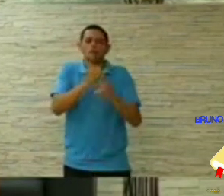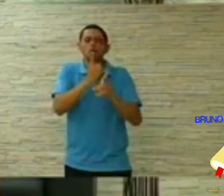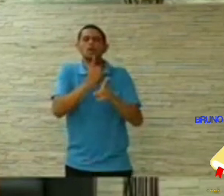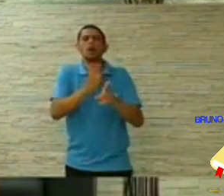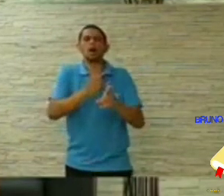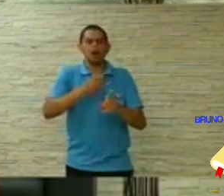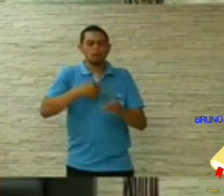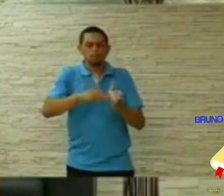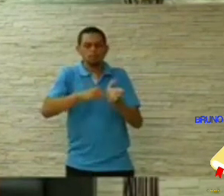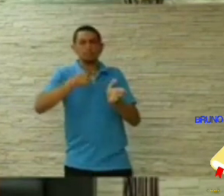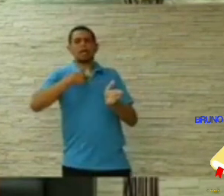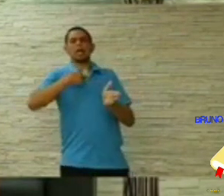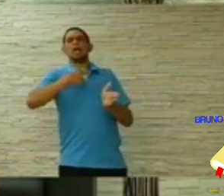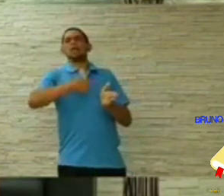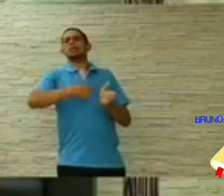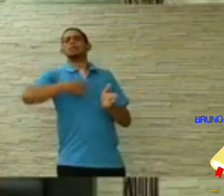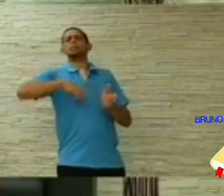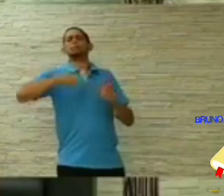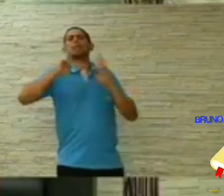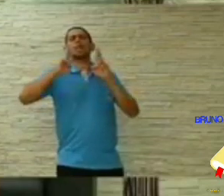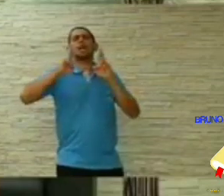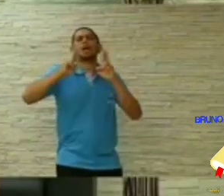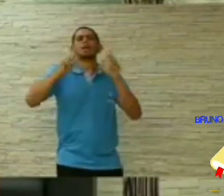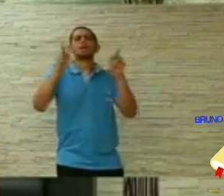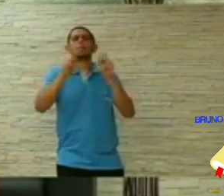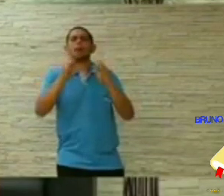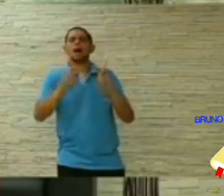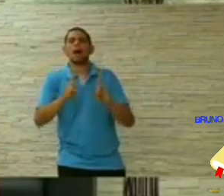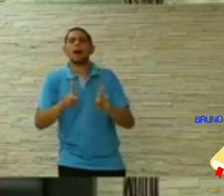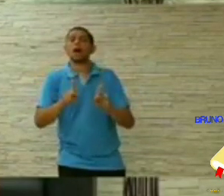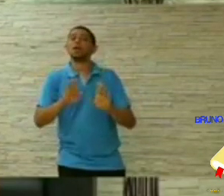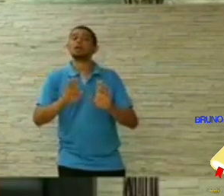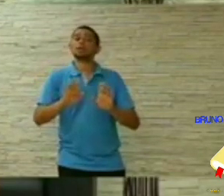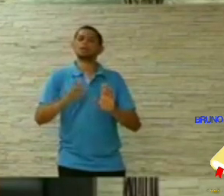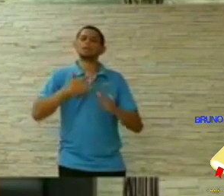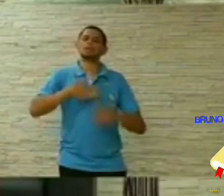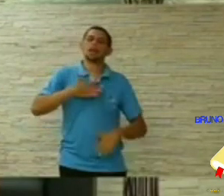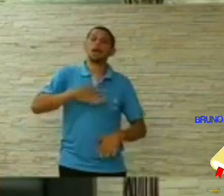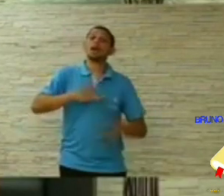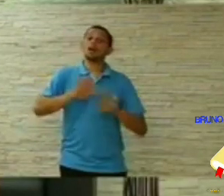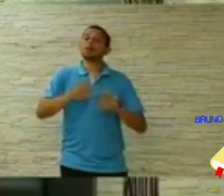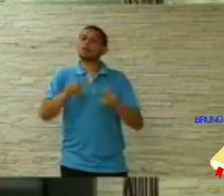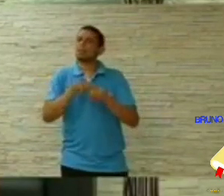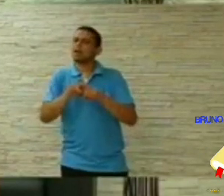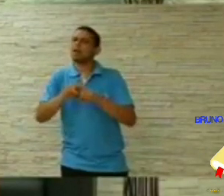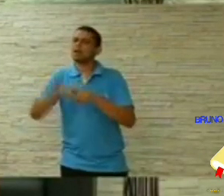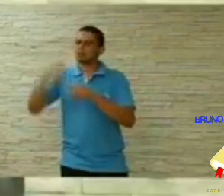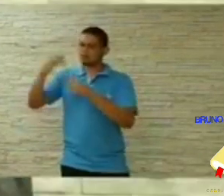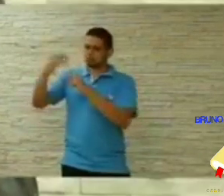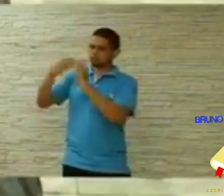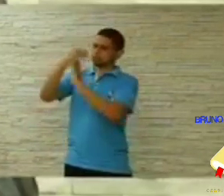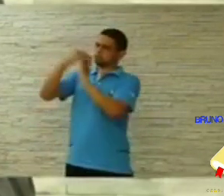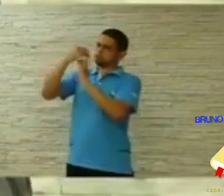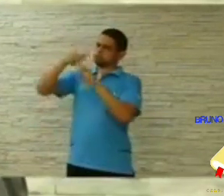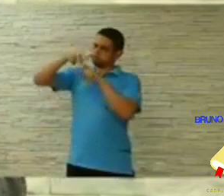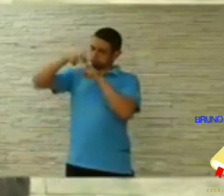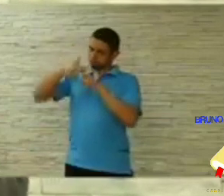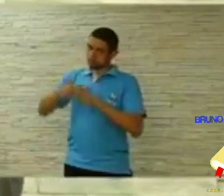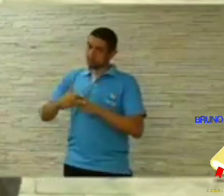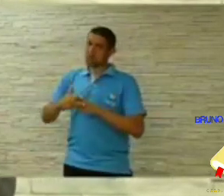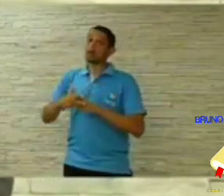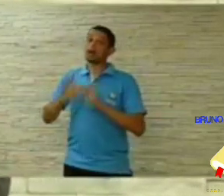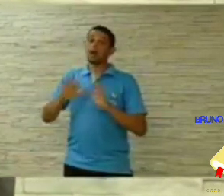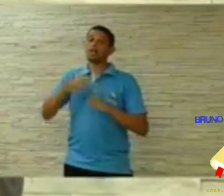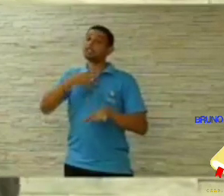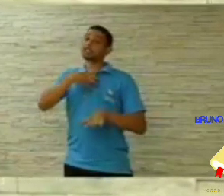de paz, de tranquilidade, às vezes de exortação, é verdade, e é a forma que Deus se comunica conosco. Mas eu